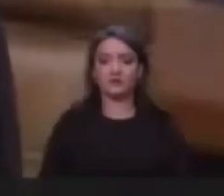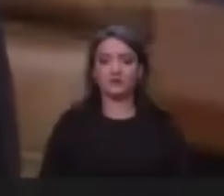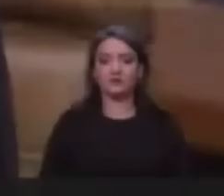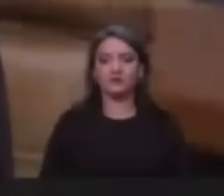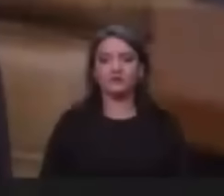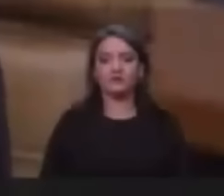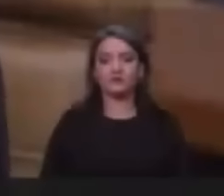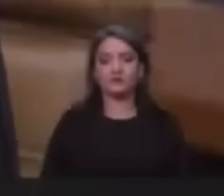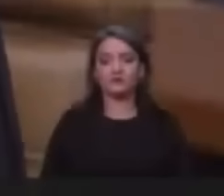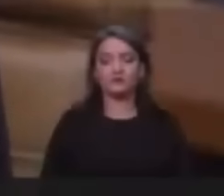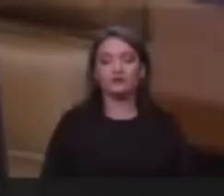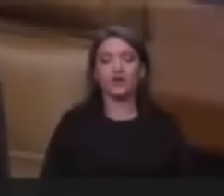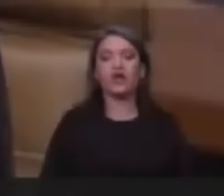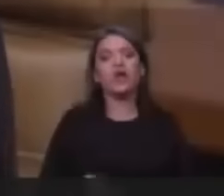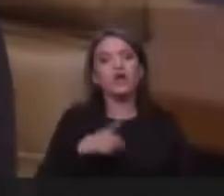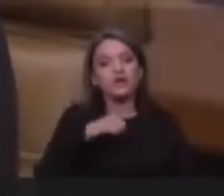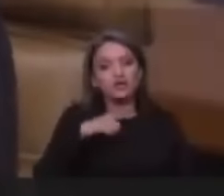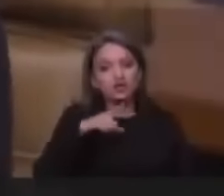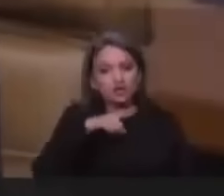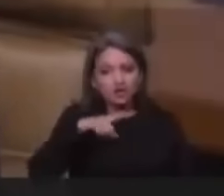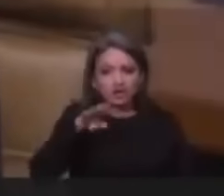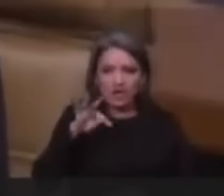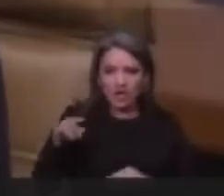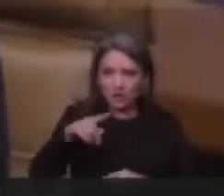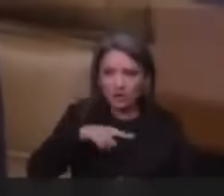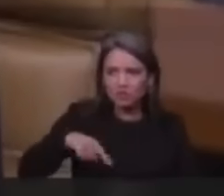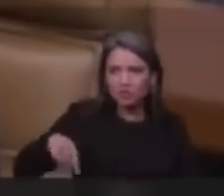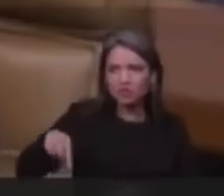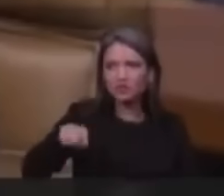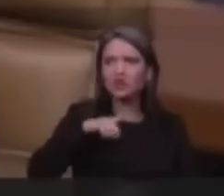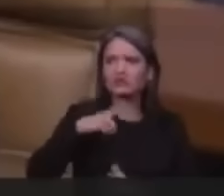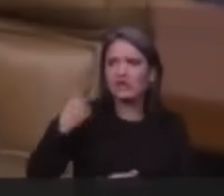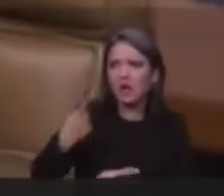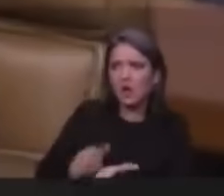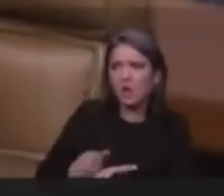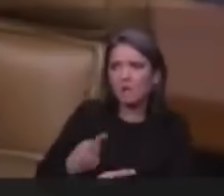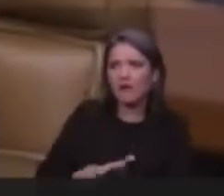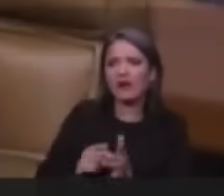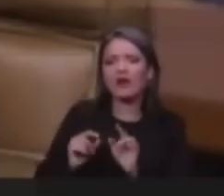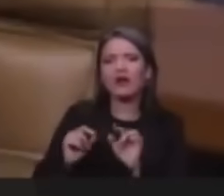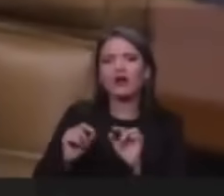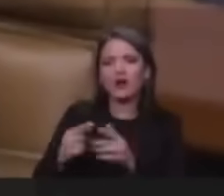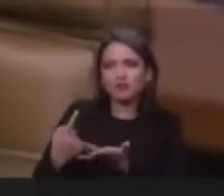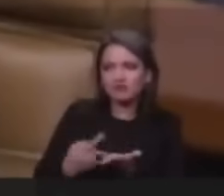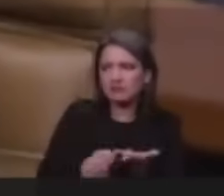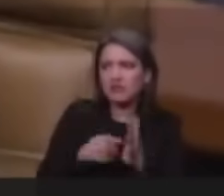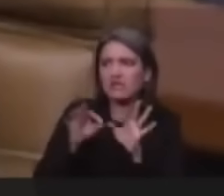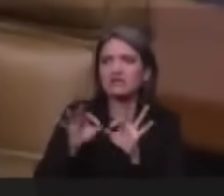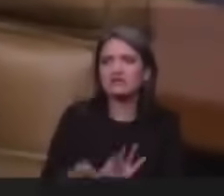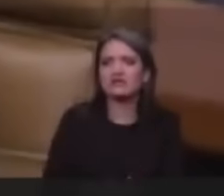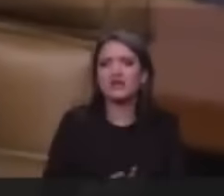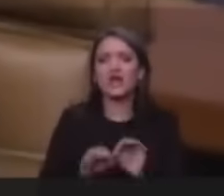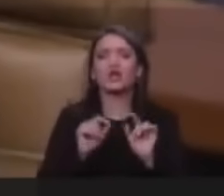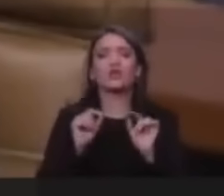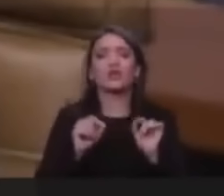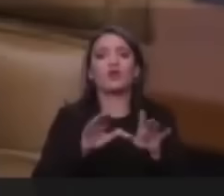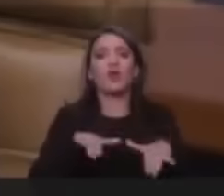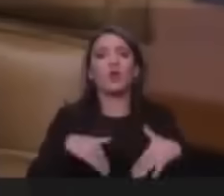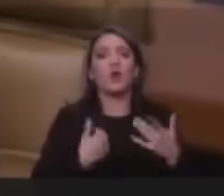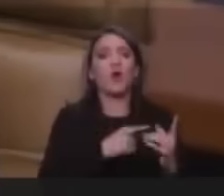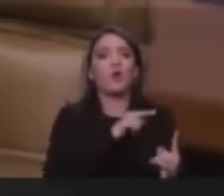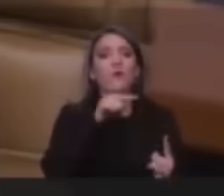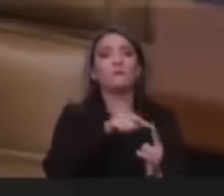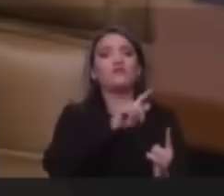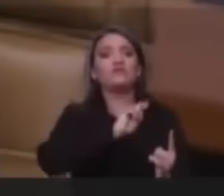ratificaram o intuito comum é e o ânimos é o dolo da atuação da ordem vassoura e golpista